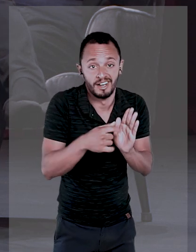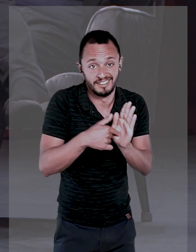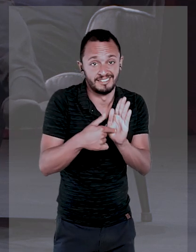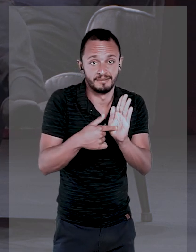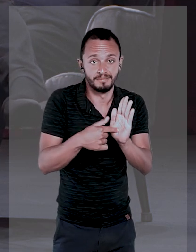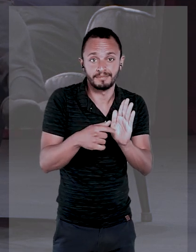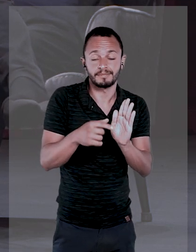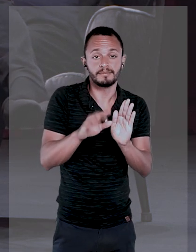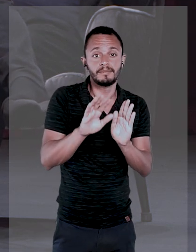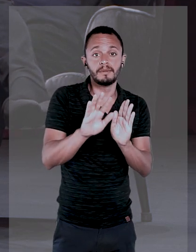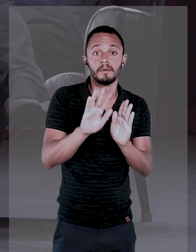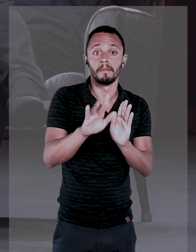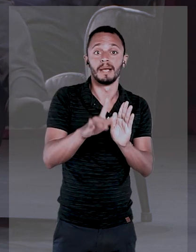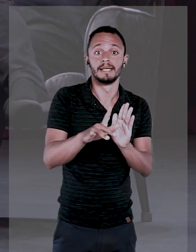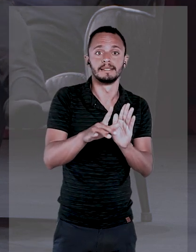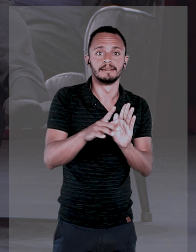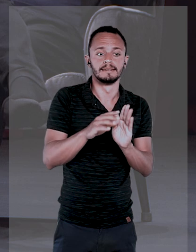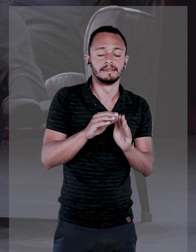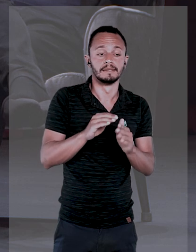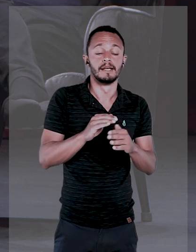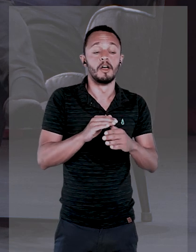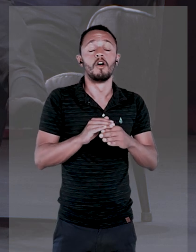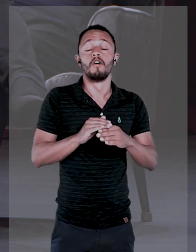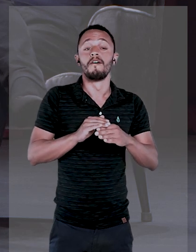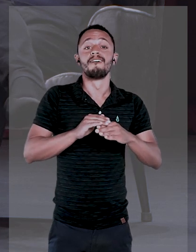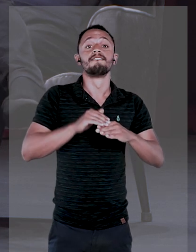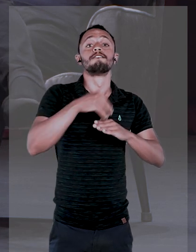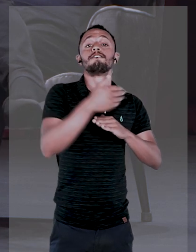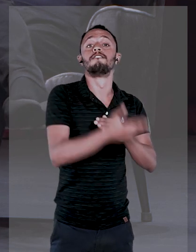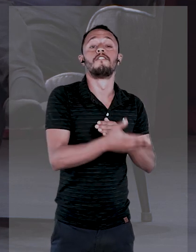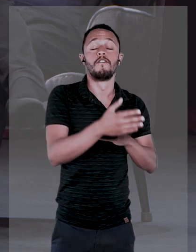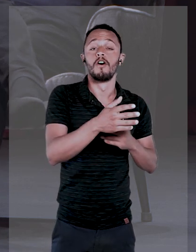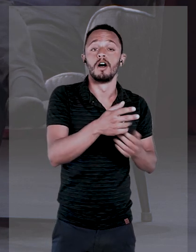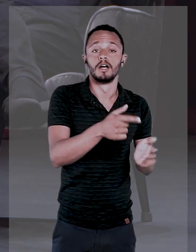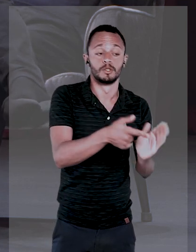mas fora do livro, ou nos arredores do livro, aquilo